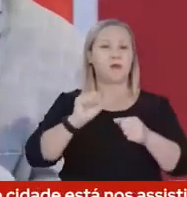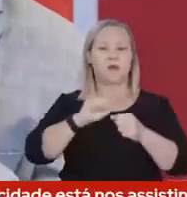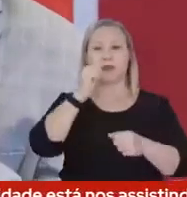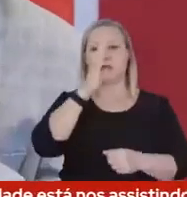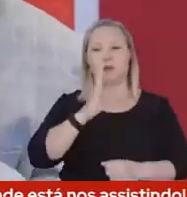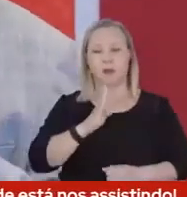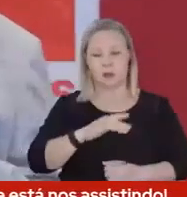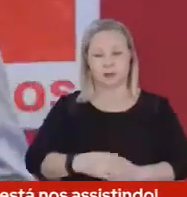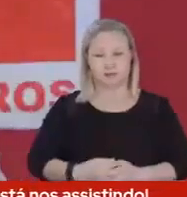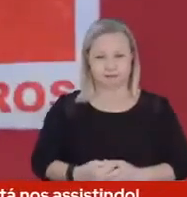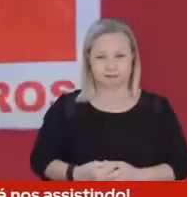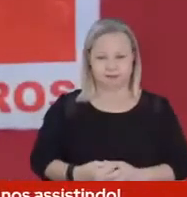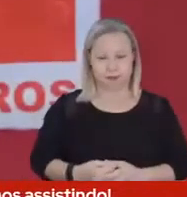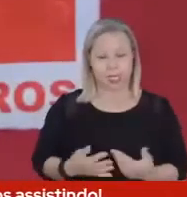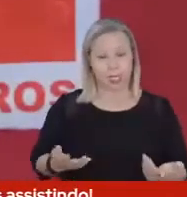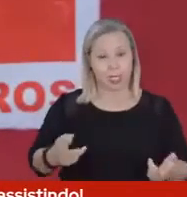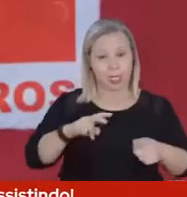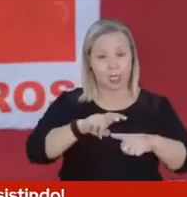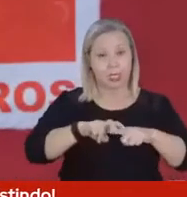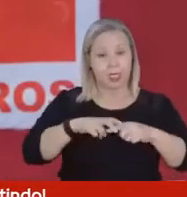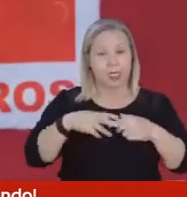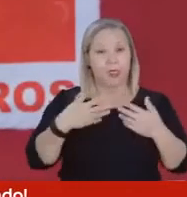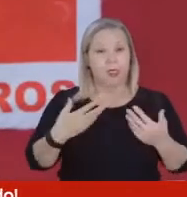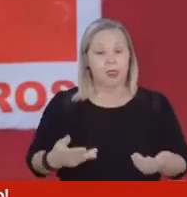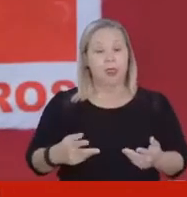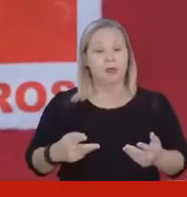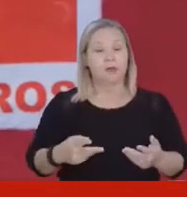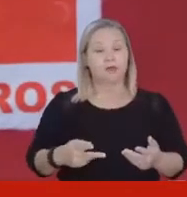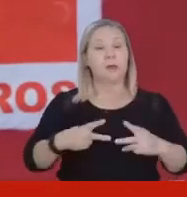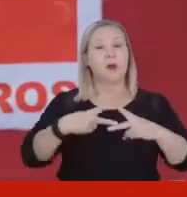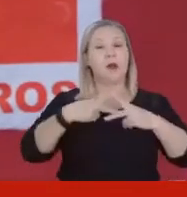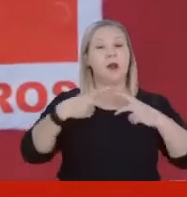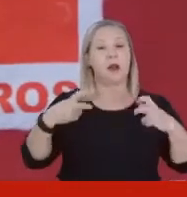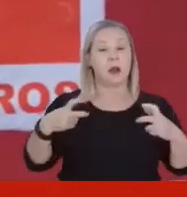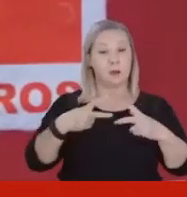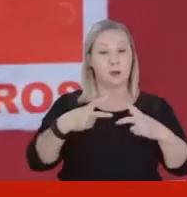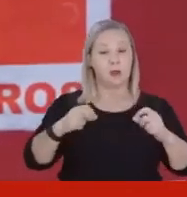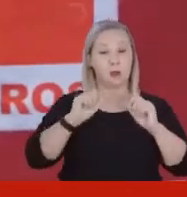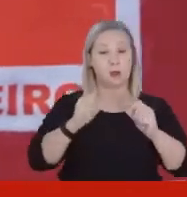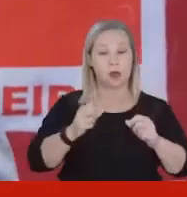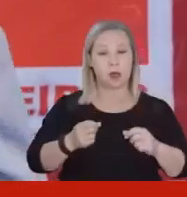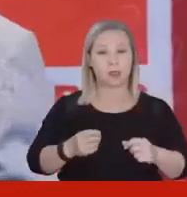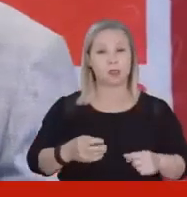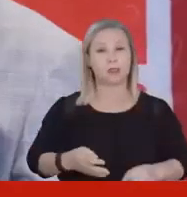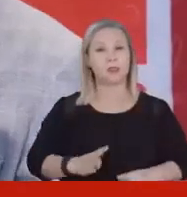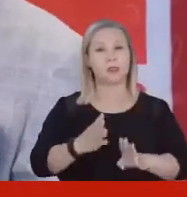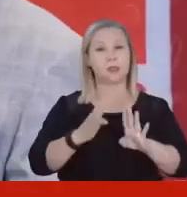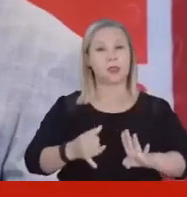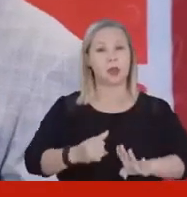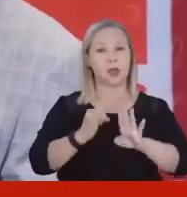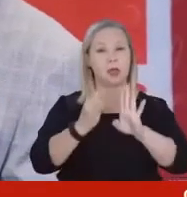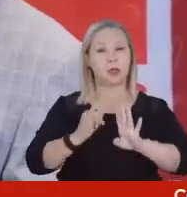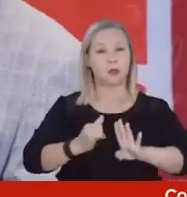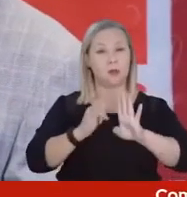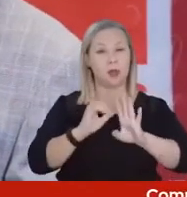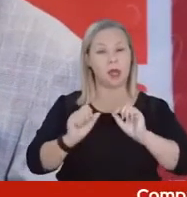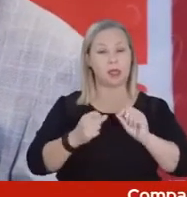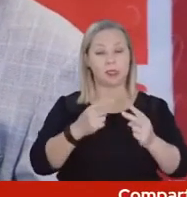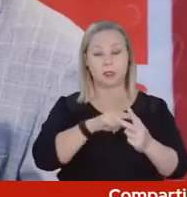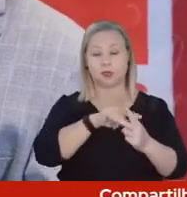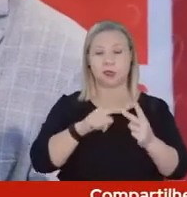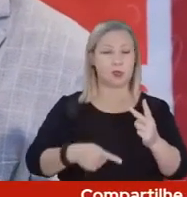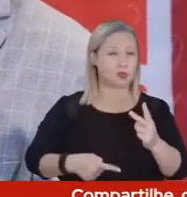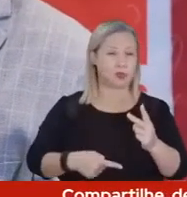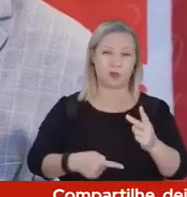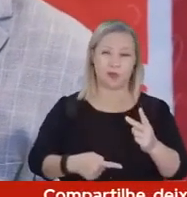Portanto, a Petrobras e a Eletrobras, sabe, são dois patrimônios importantes